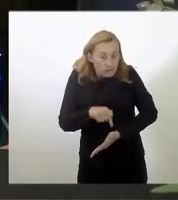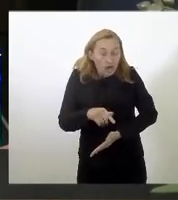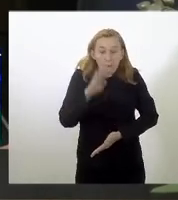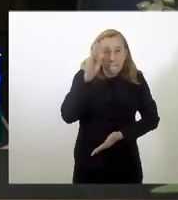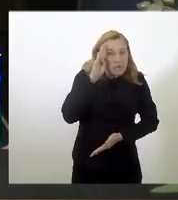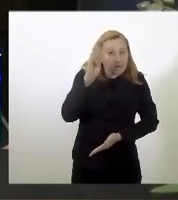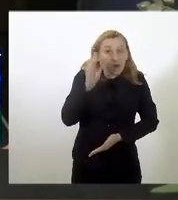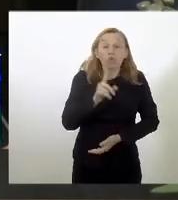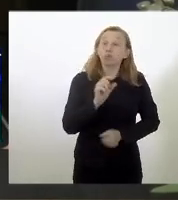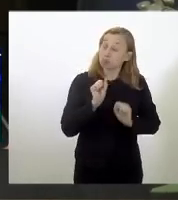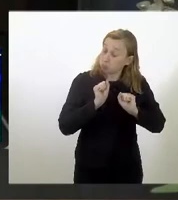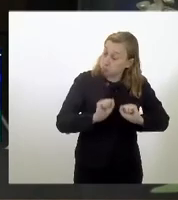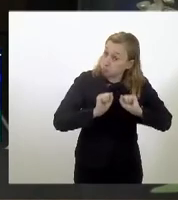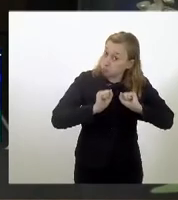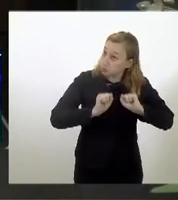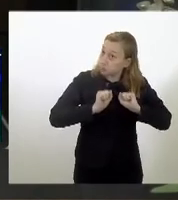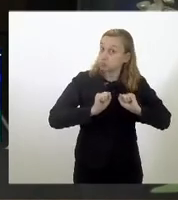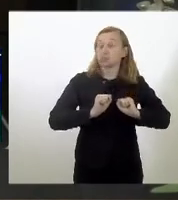gente possa